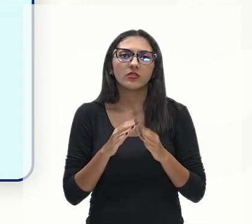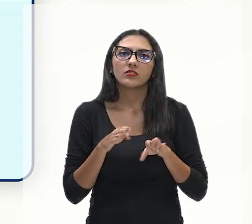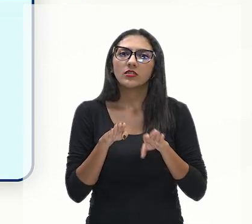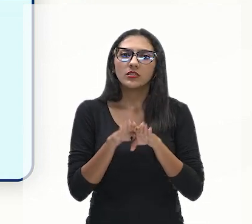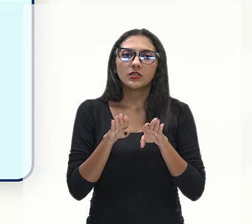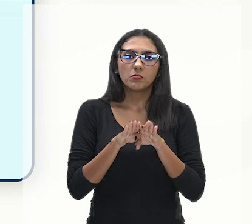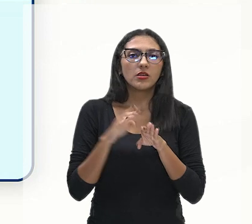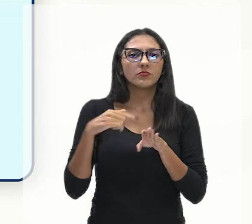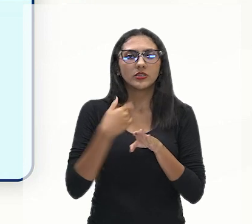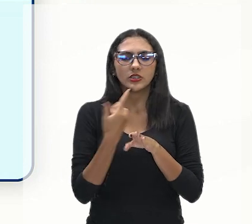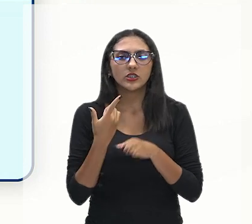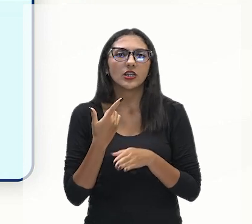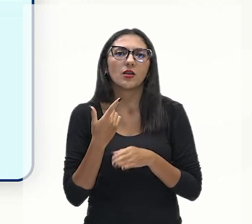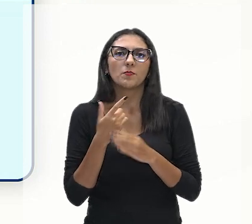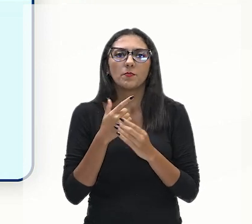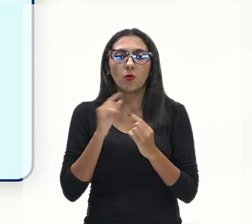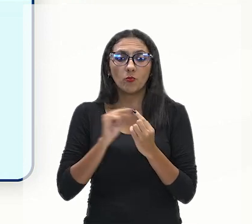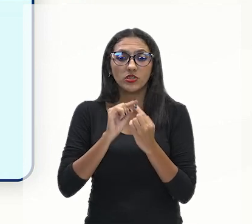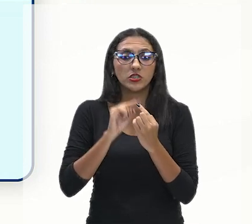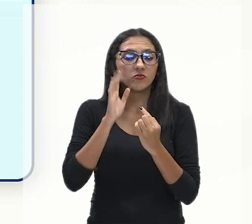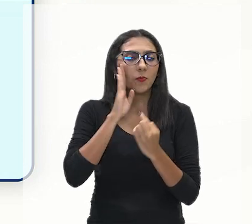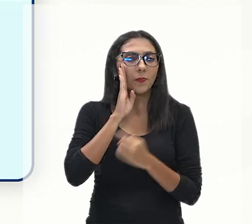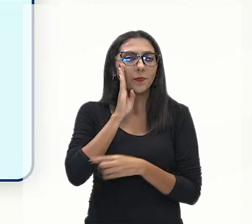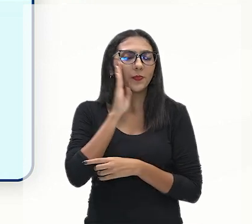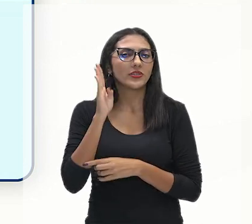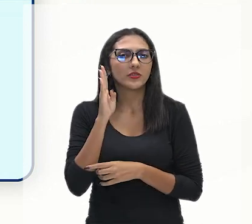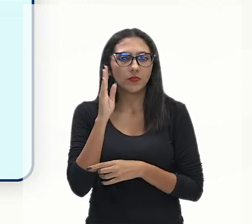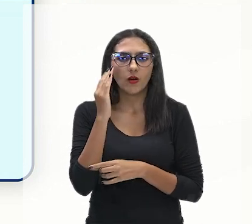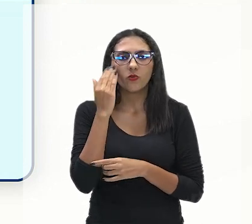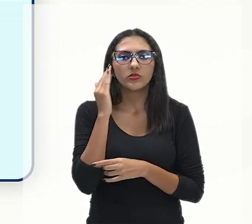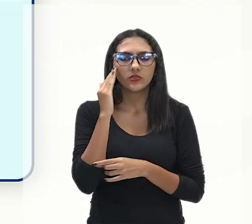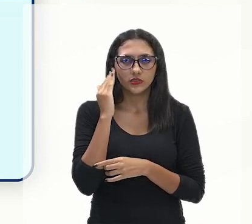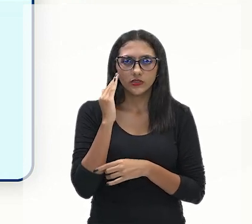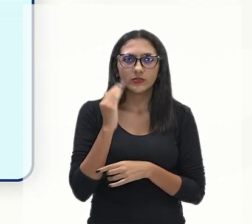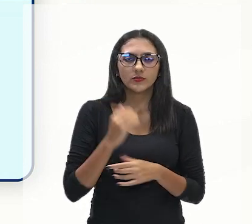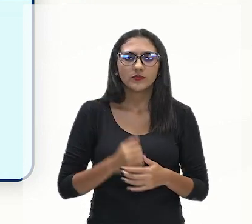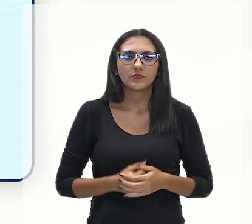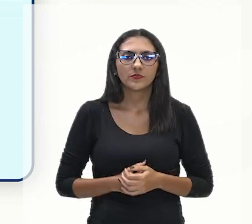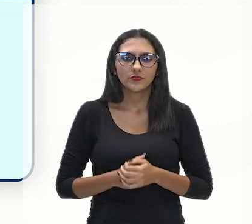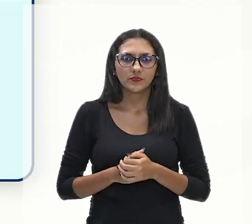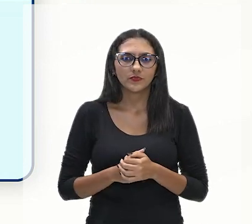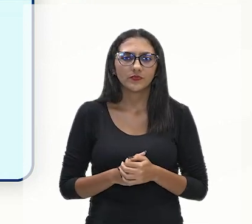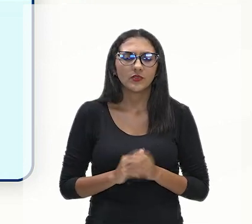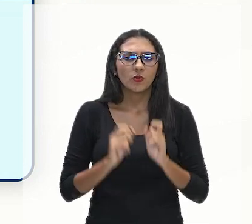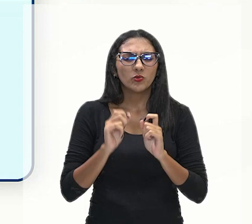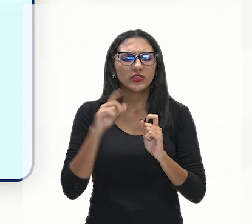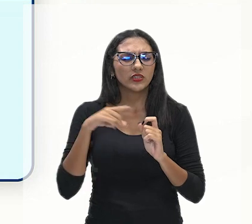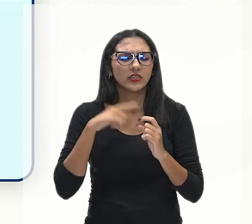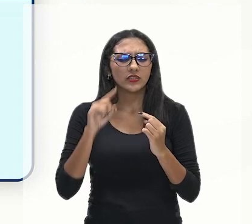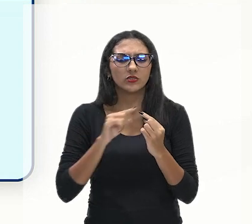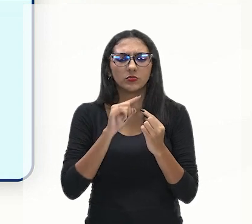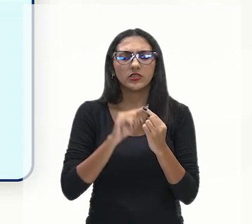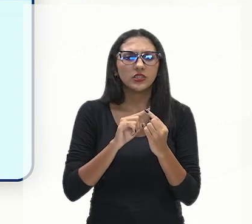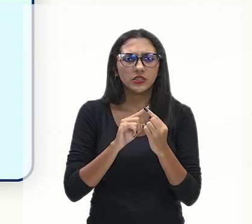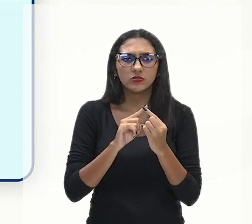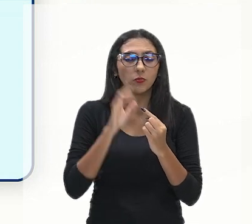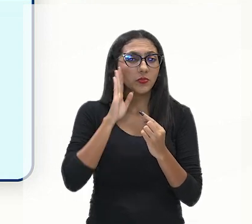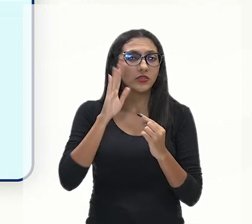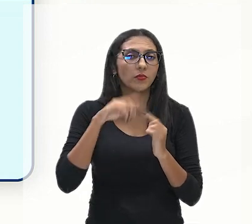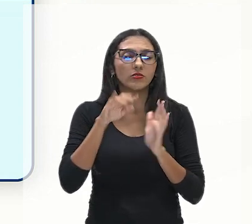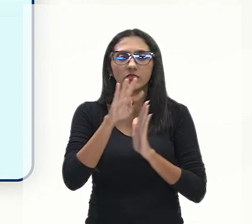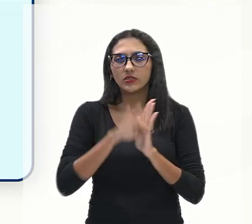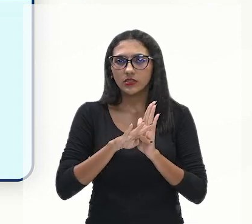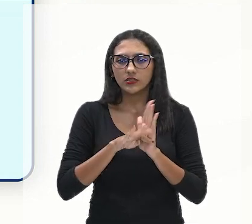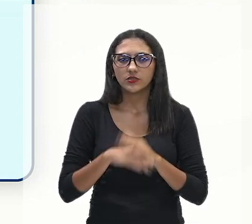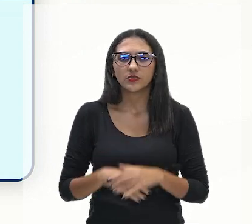nesse objetivo de entender o significado, né? O que o texto quer te dizer, o que ele quer te passar. Então, nós já